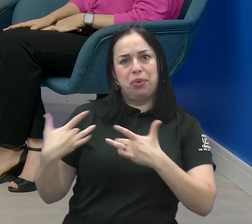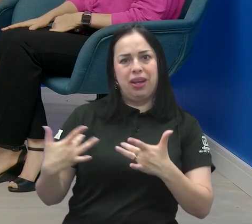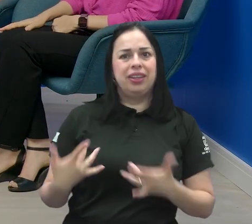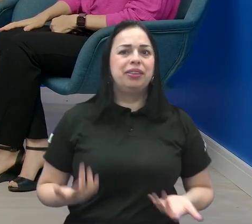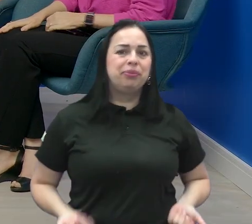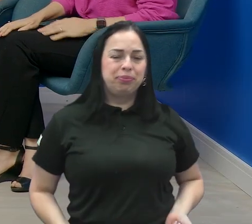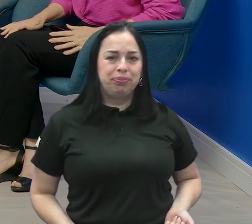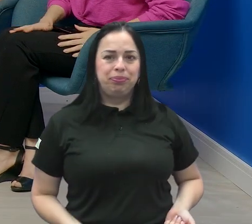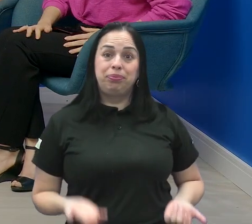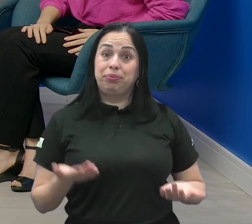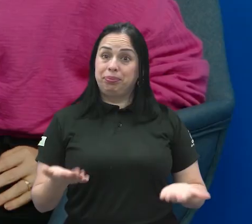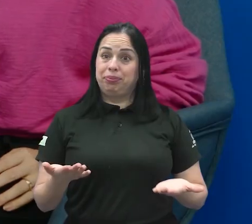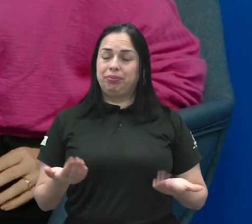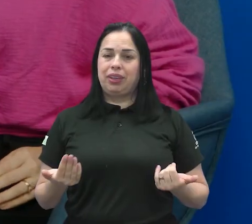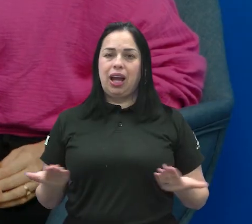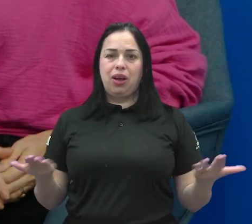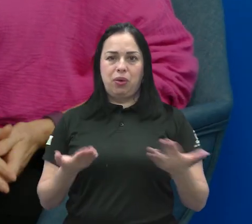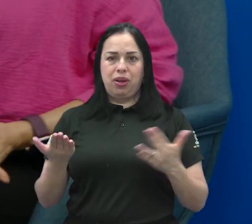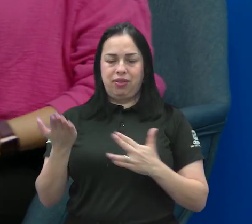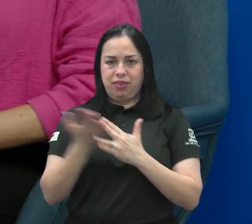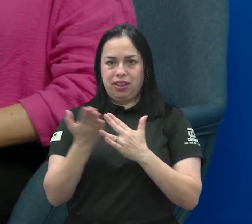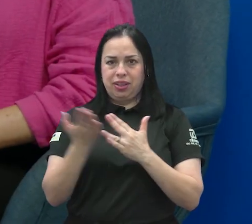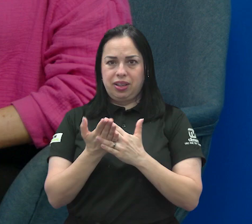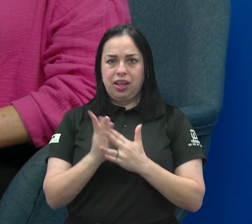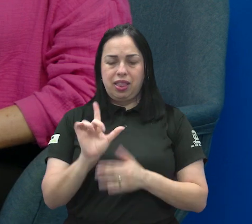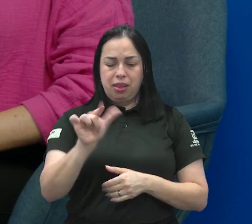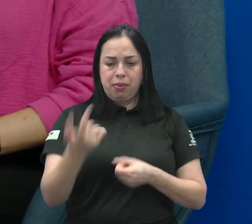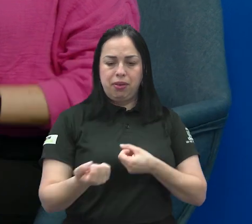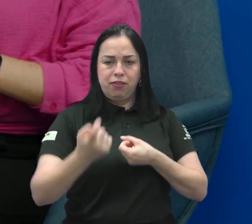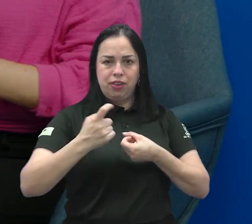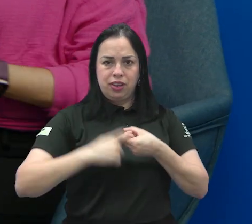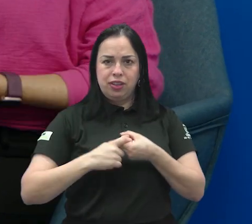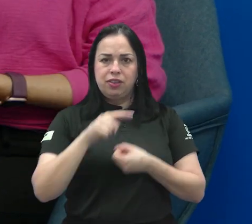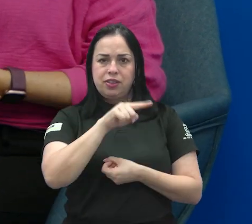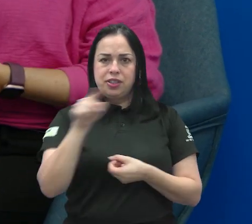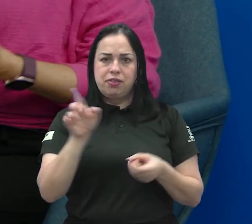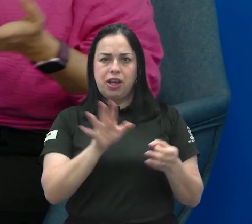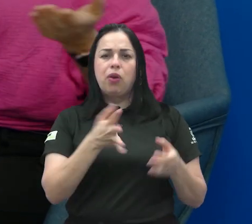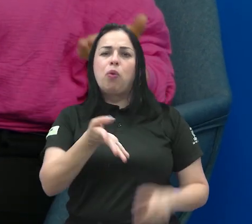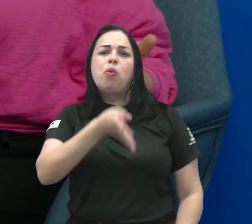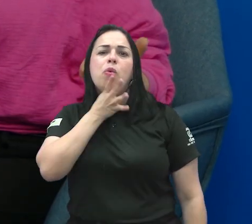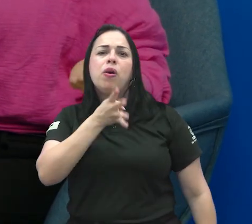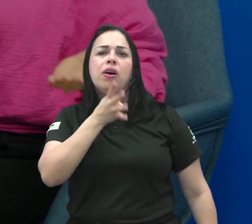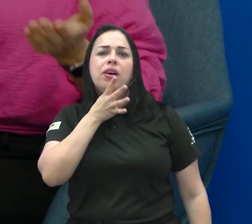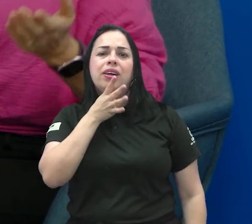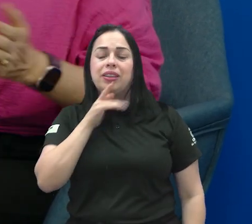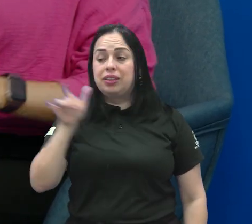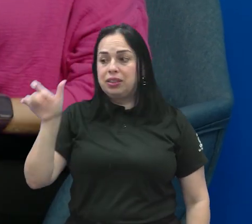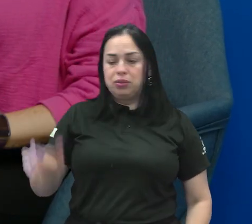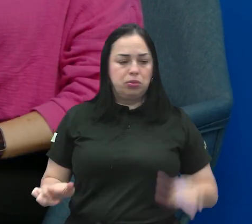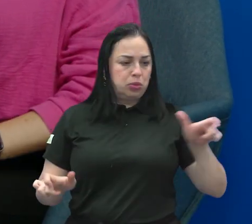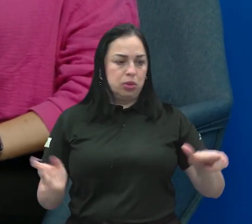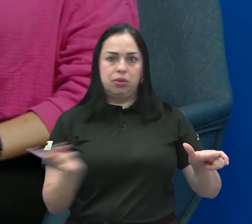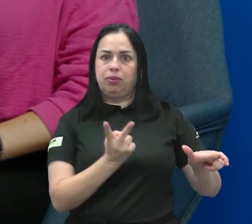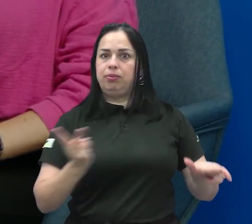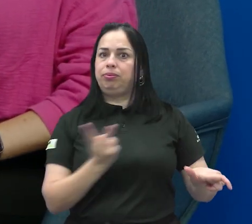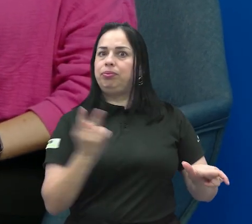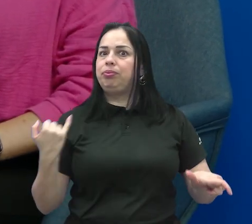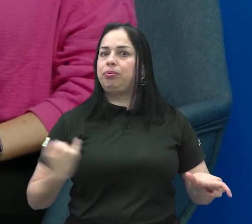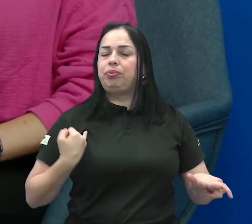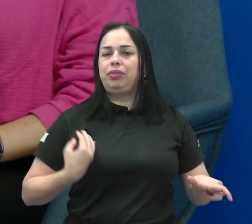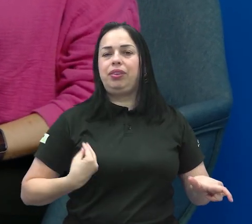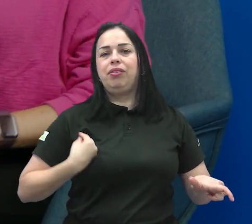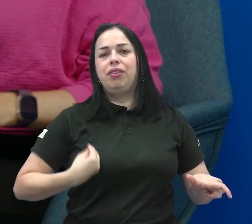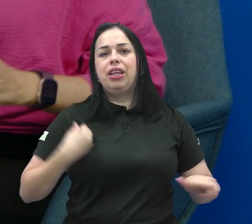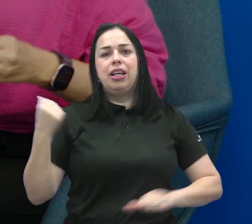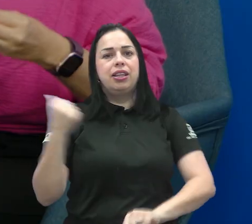né, Paulo? Vamos doar também, né? Com certeza. Olha, vamos a um pequeno intervalo e daqui a pouco você vai conhecer o exemplo de